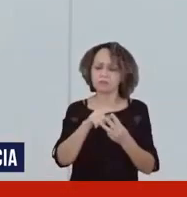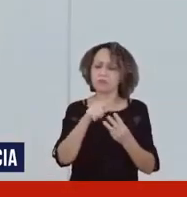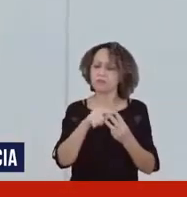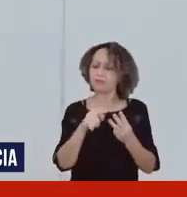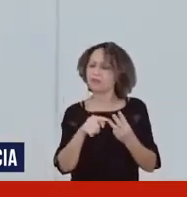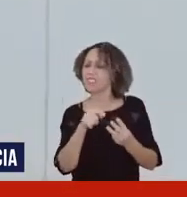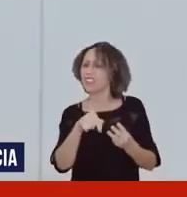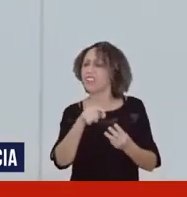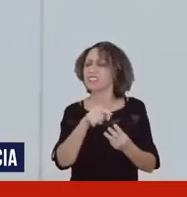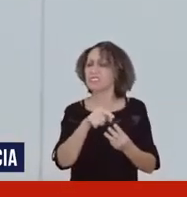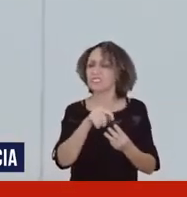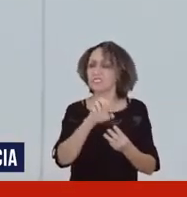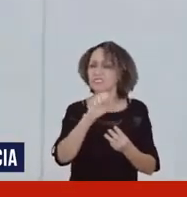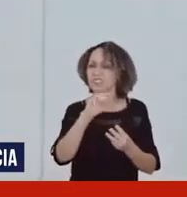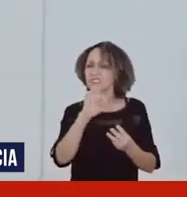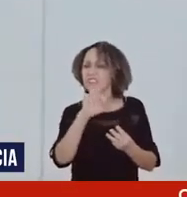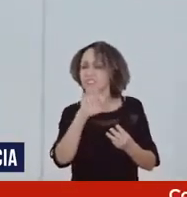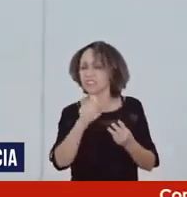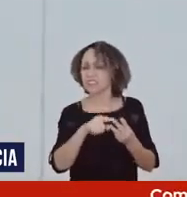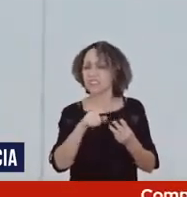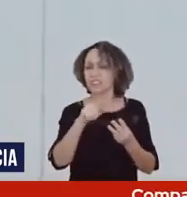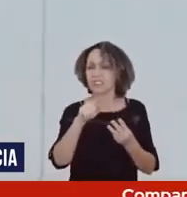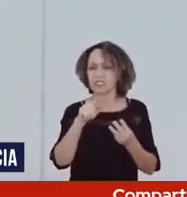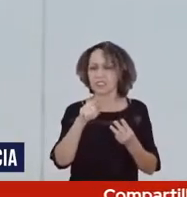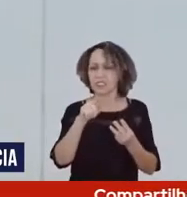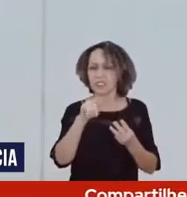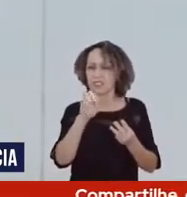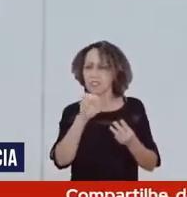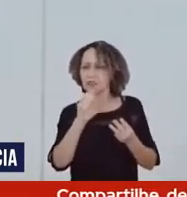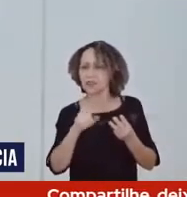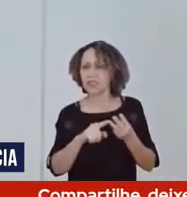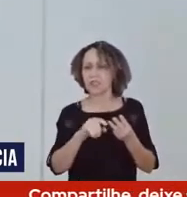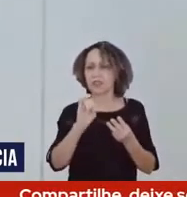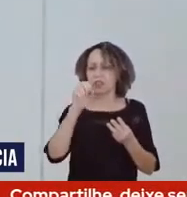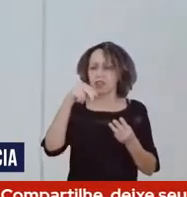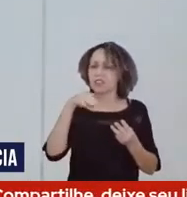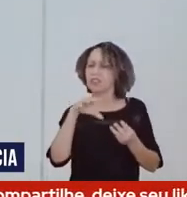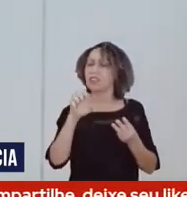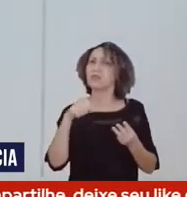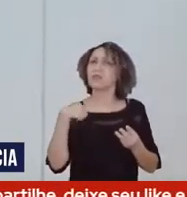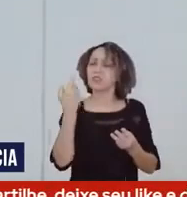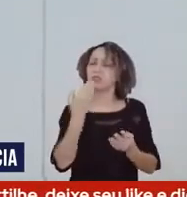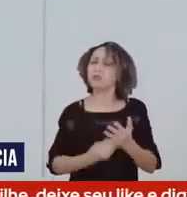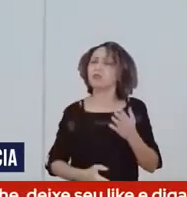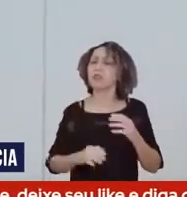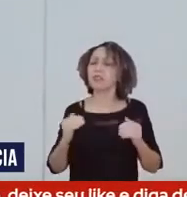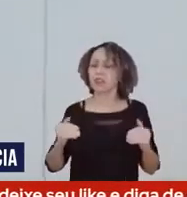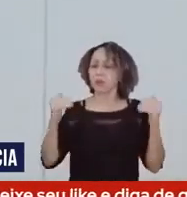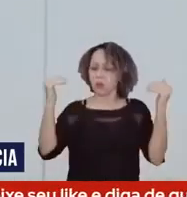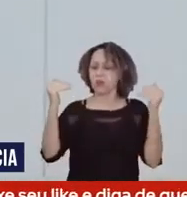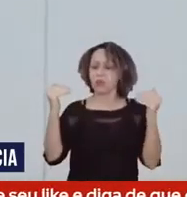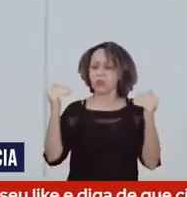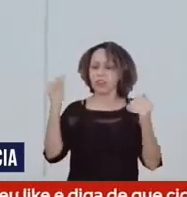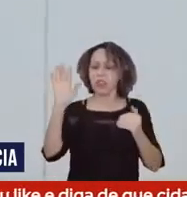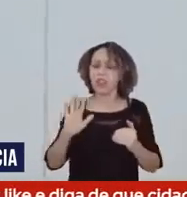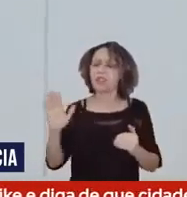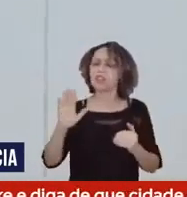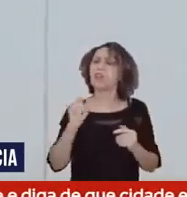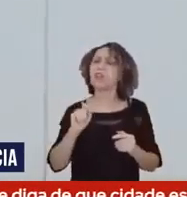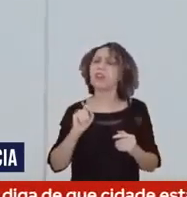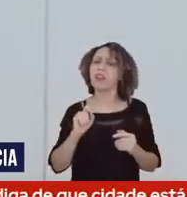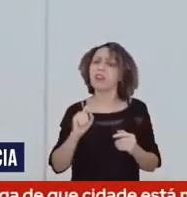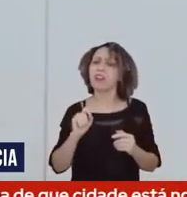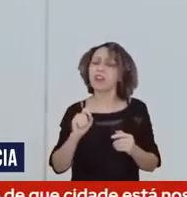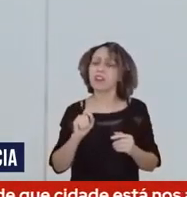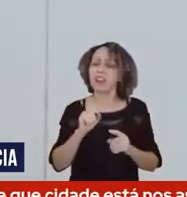a soberania nacional, é pela visão de sociedade que essas pessoas têm. Porque eles não enxergam todo mundo